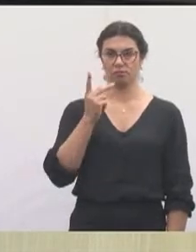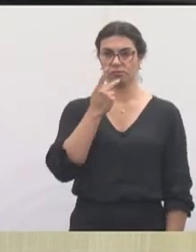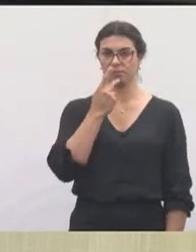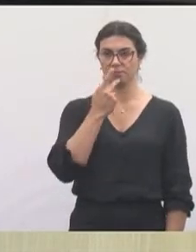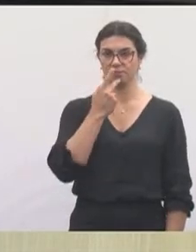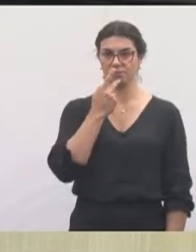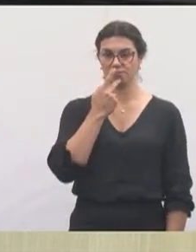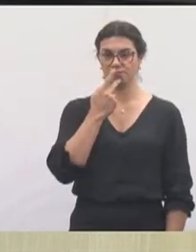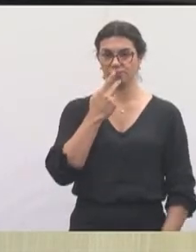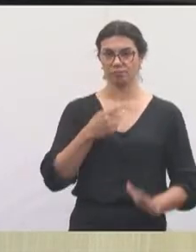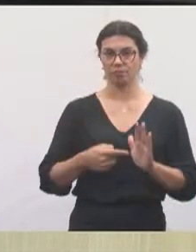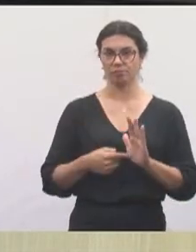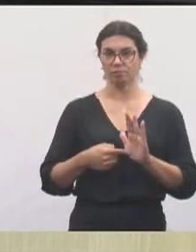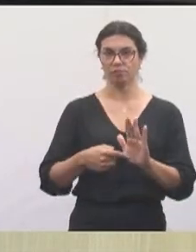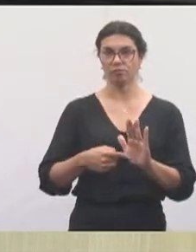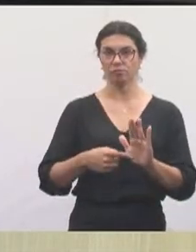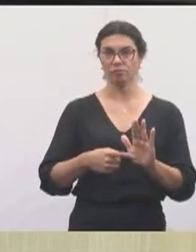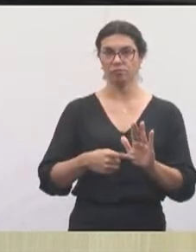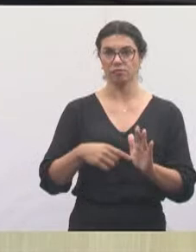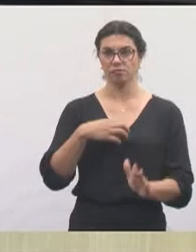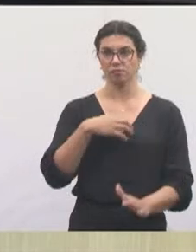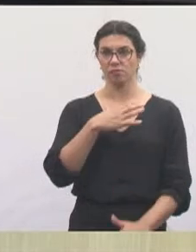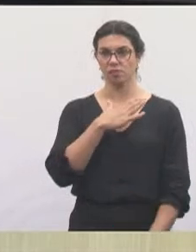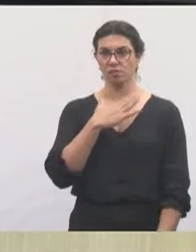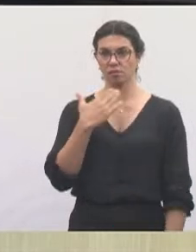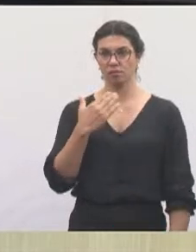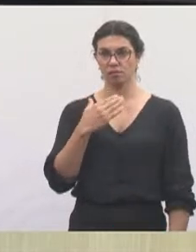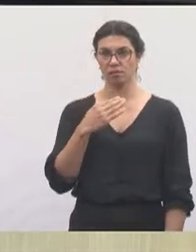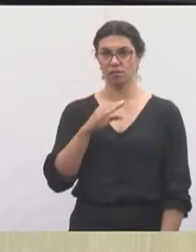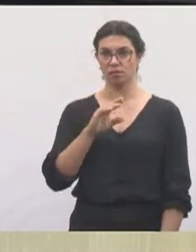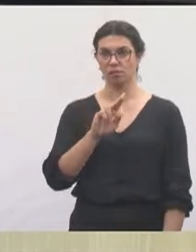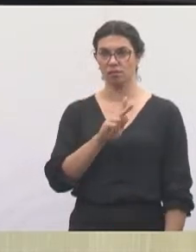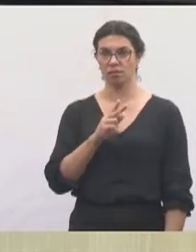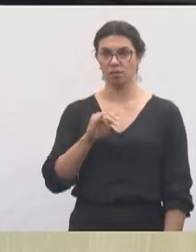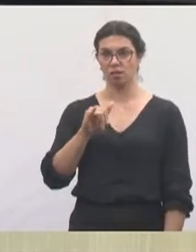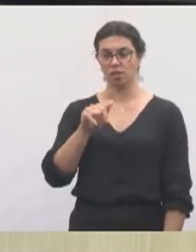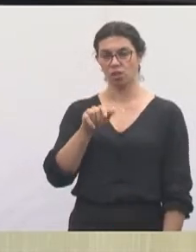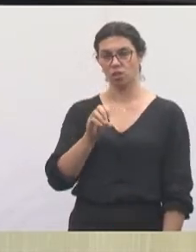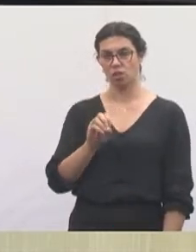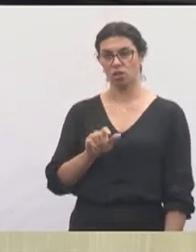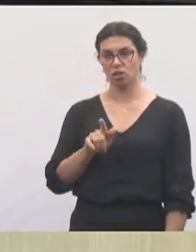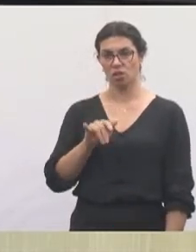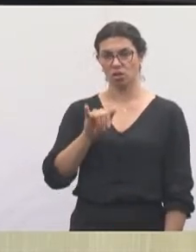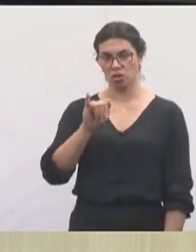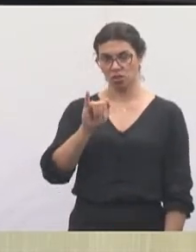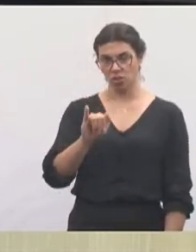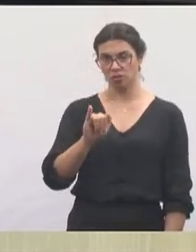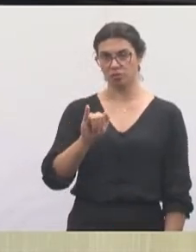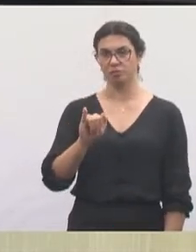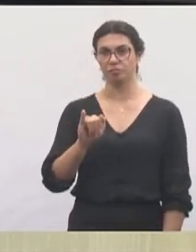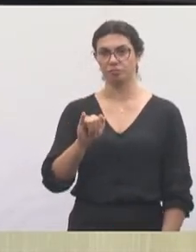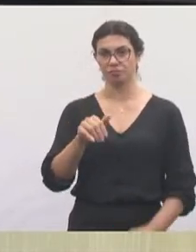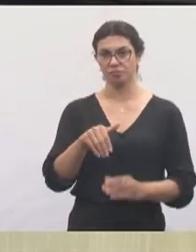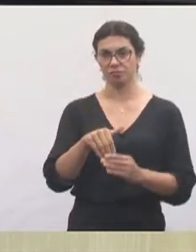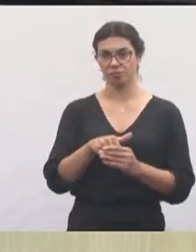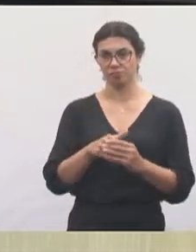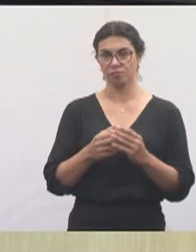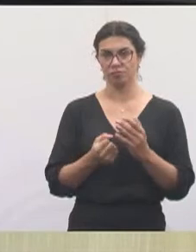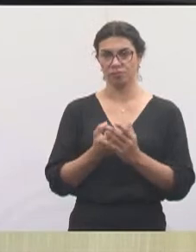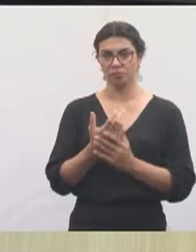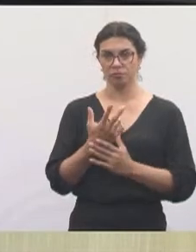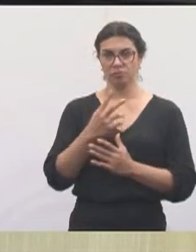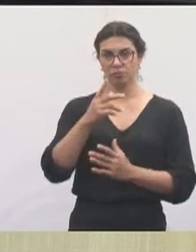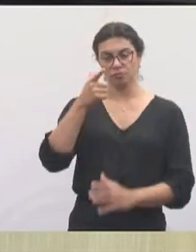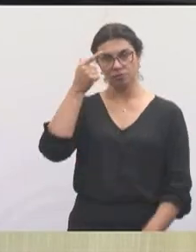Barreto pesar pelo falecimento de yog cama voto formulado pelo vereador Edgar